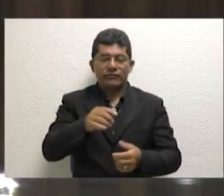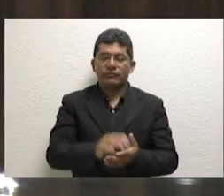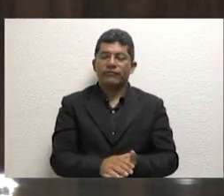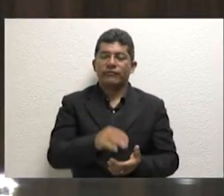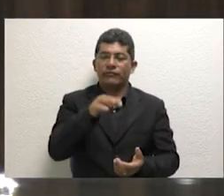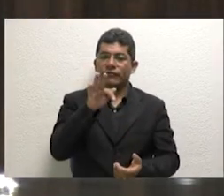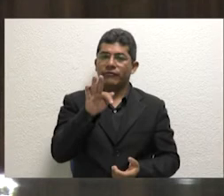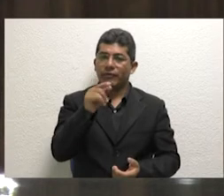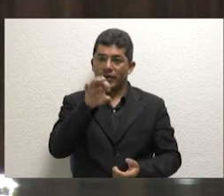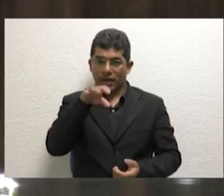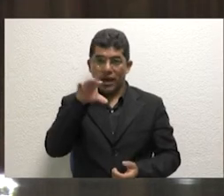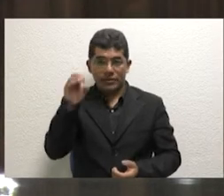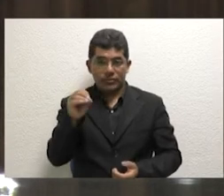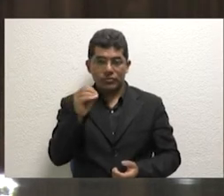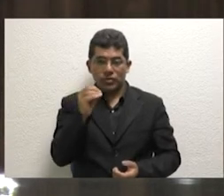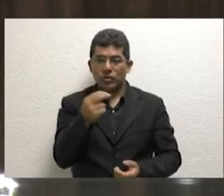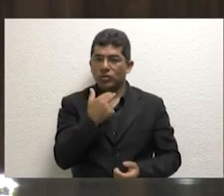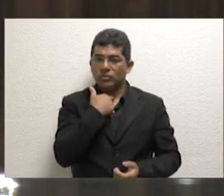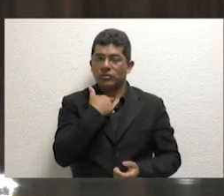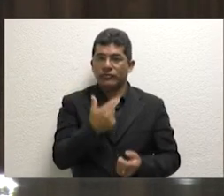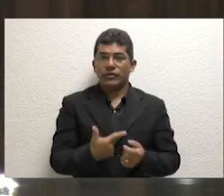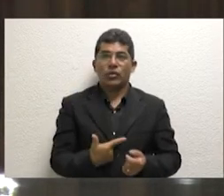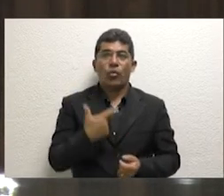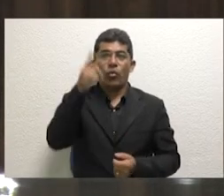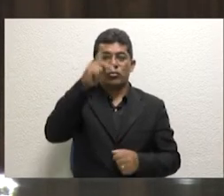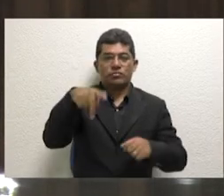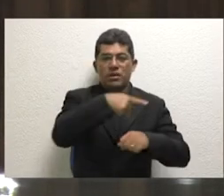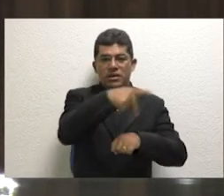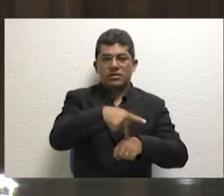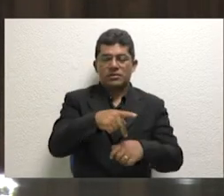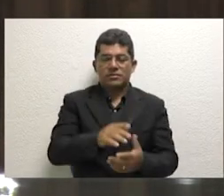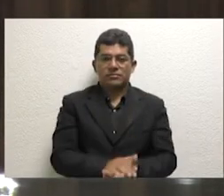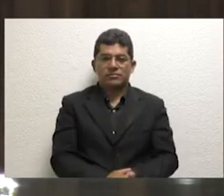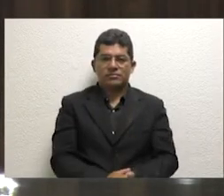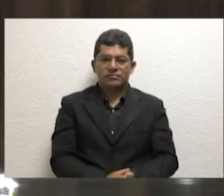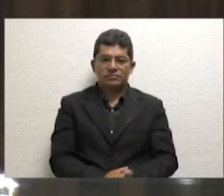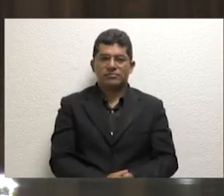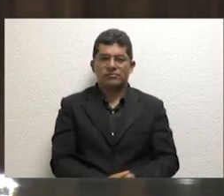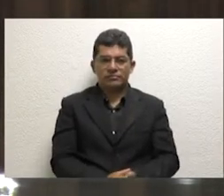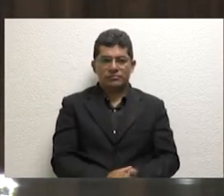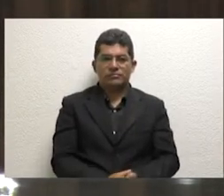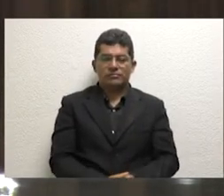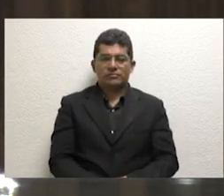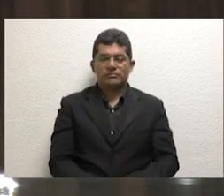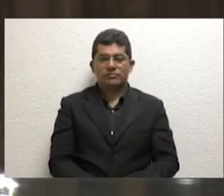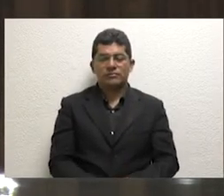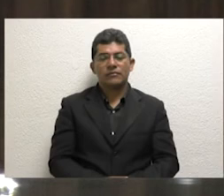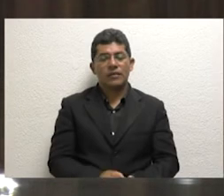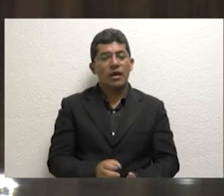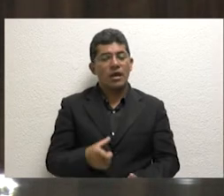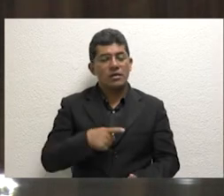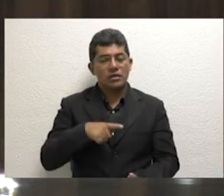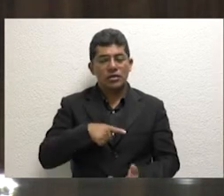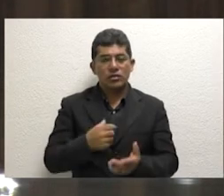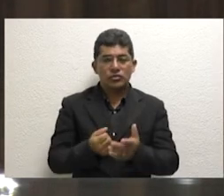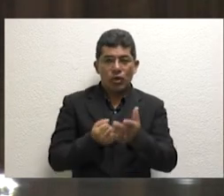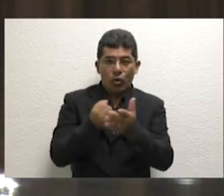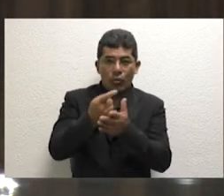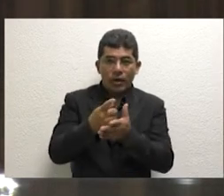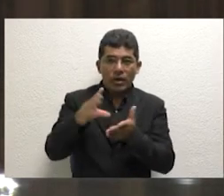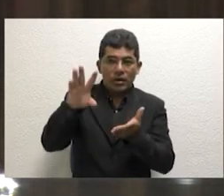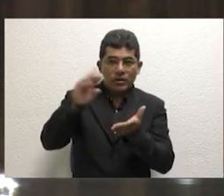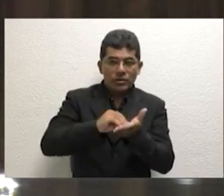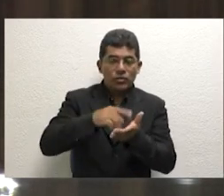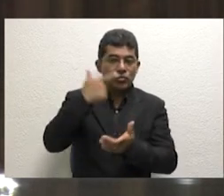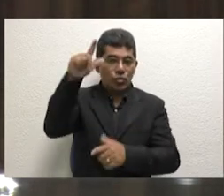eles não migrariam para outras regiões do país eles seriam importados as empresas que